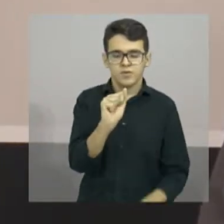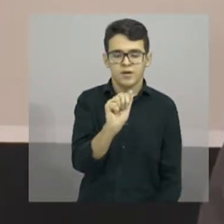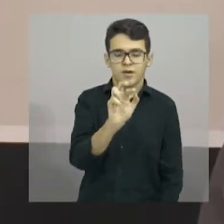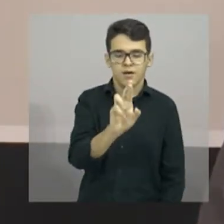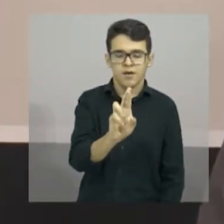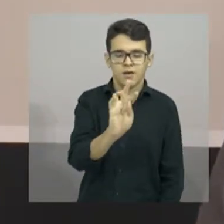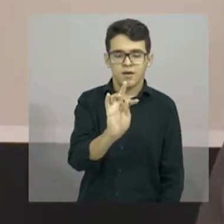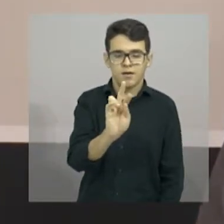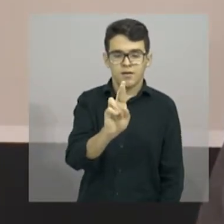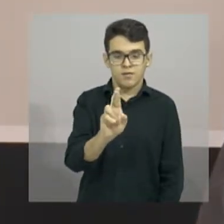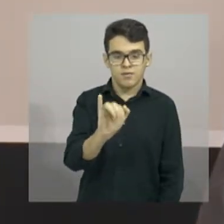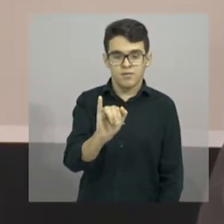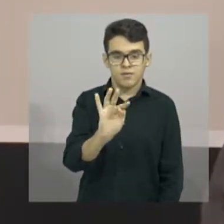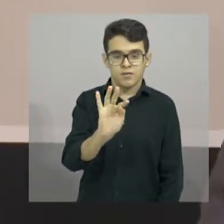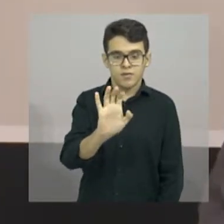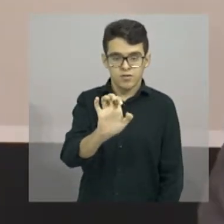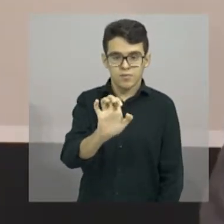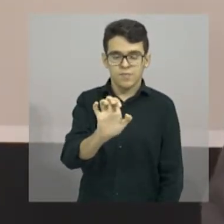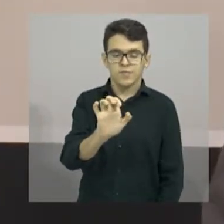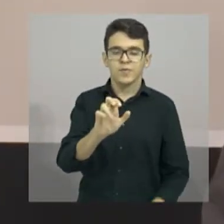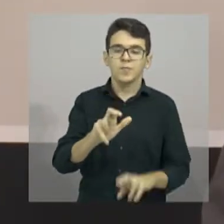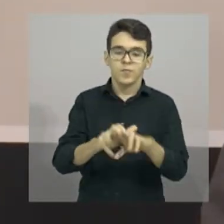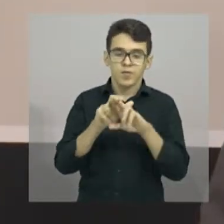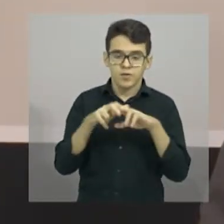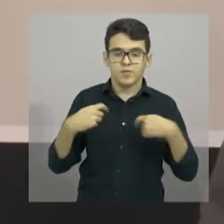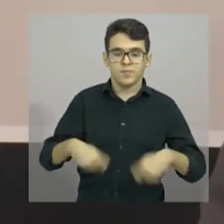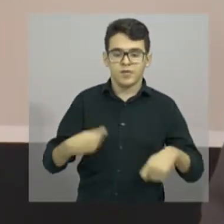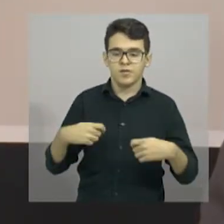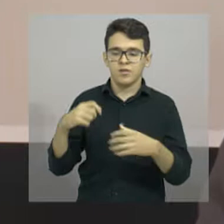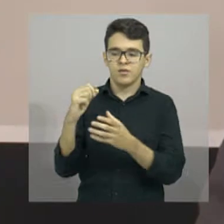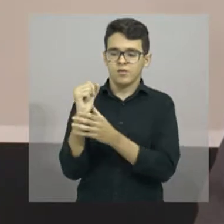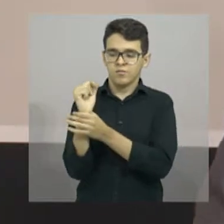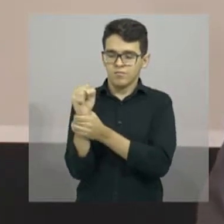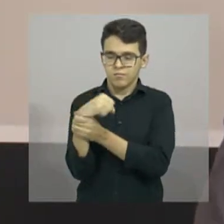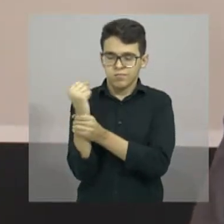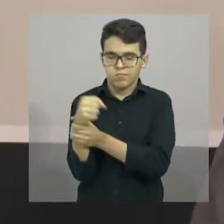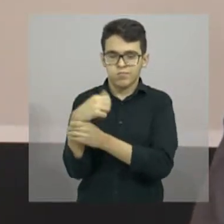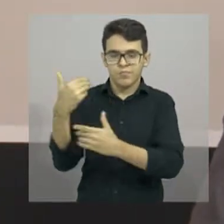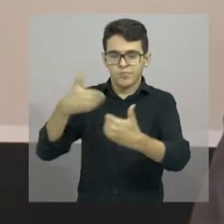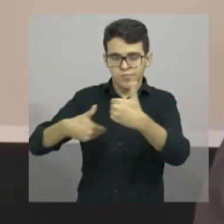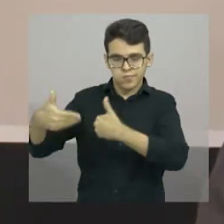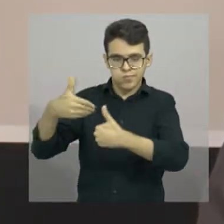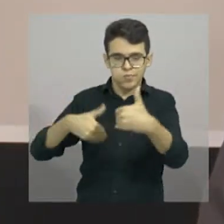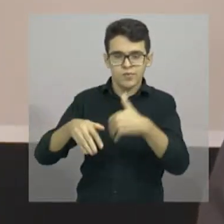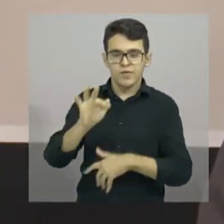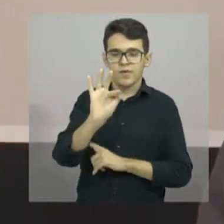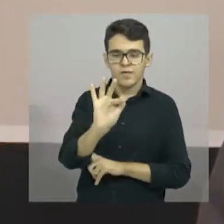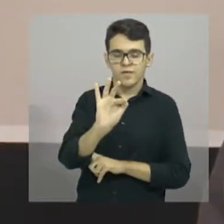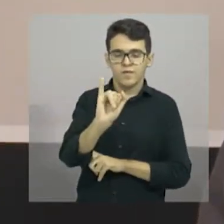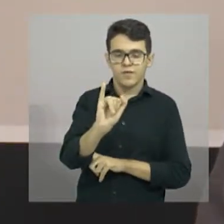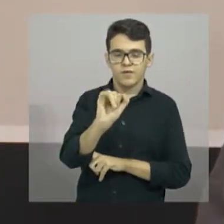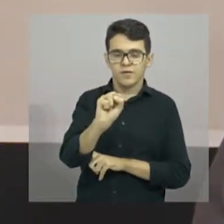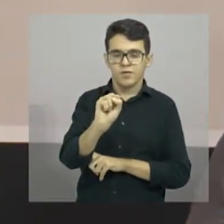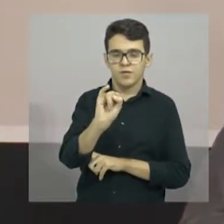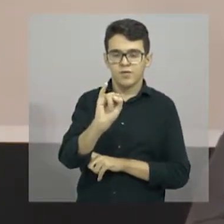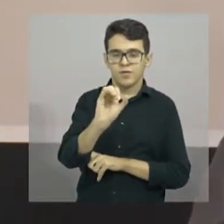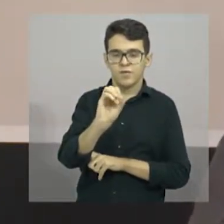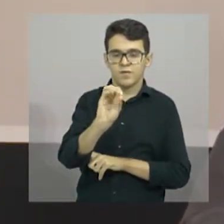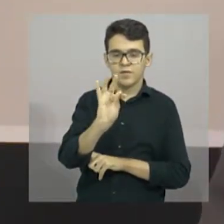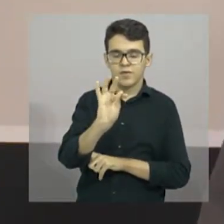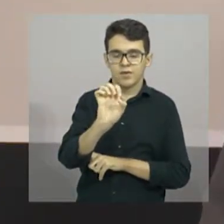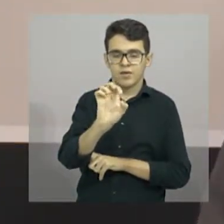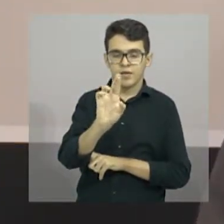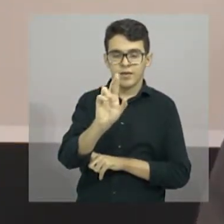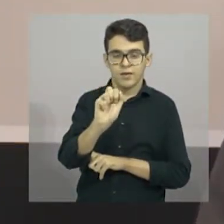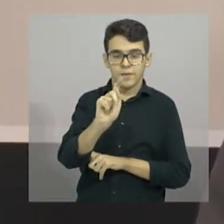quadro, a fisioterapia, ele é o tratamento mais indicado, O fisioterapeuta é